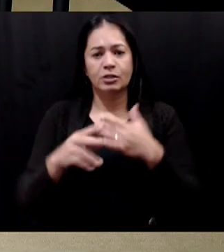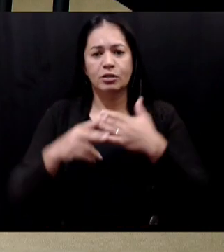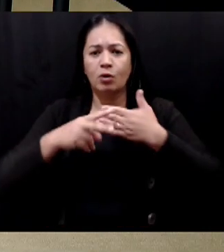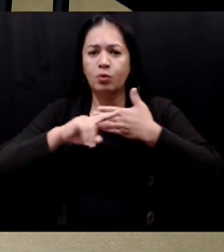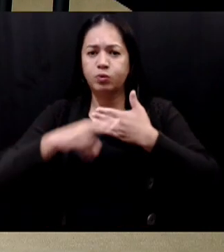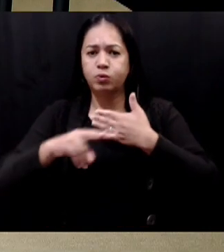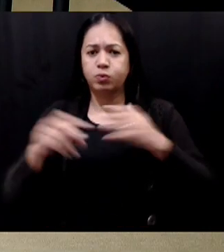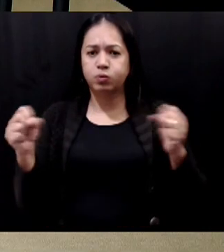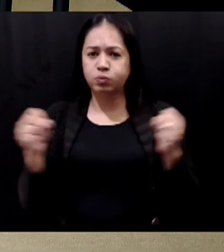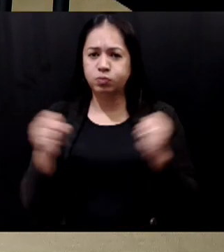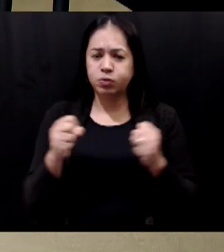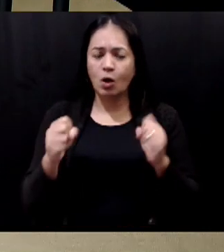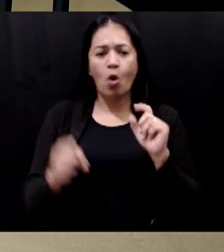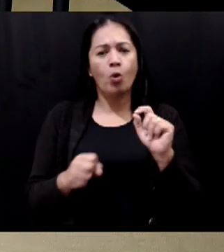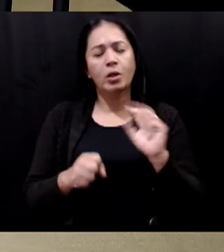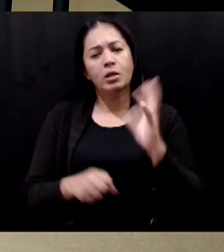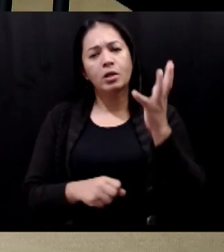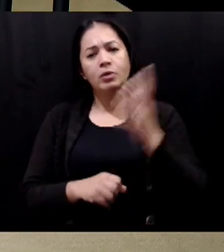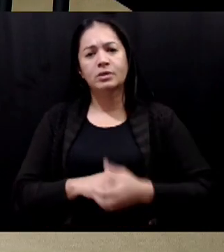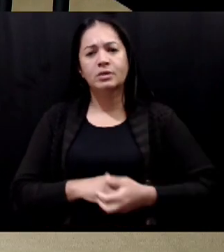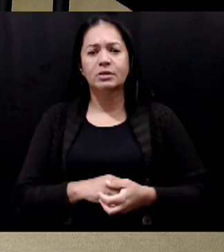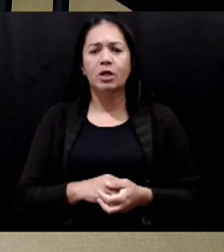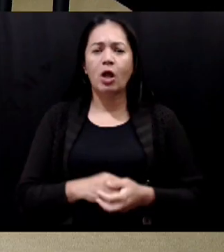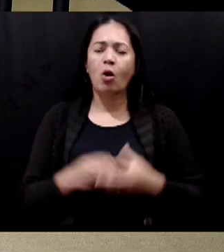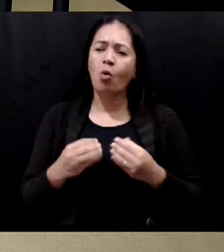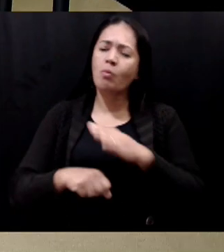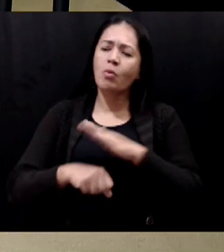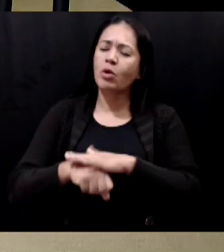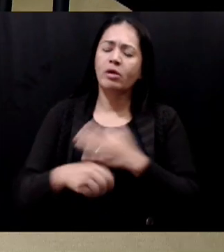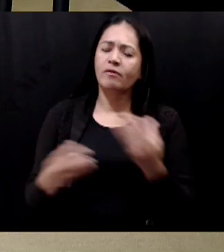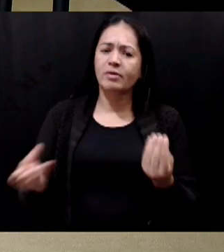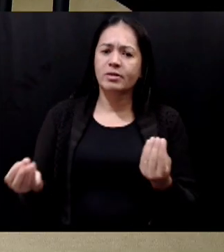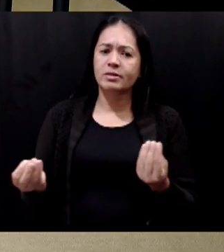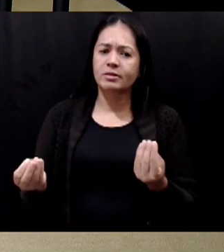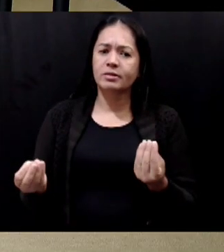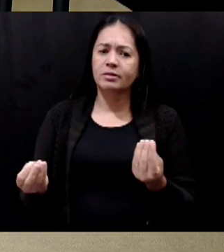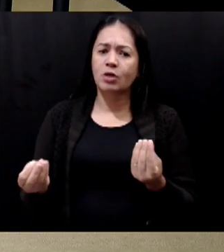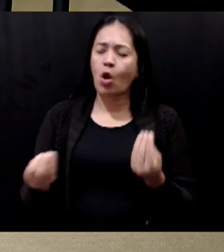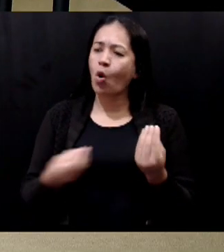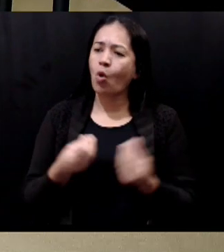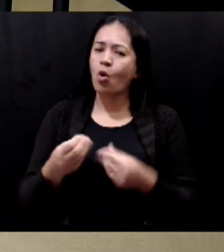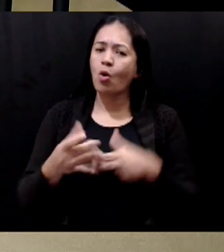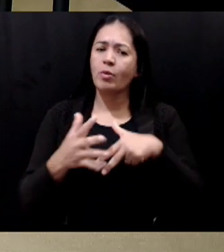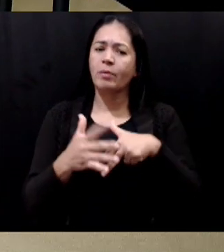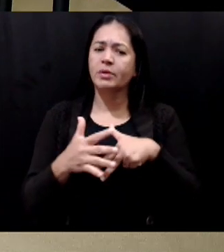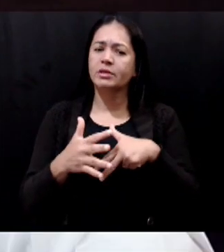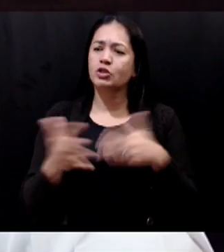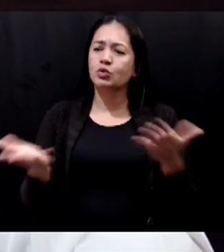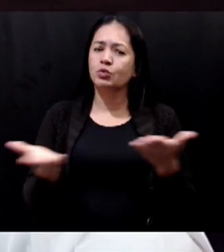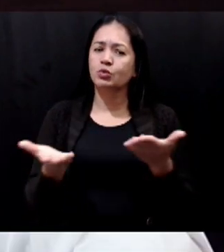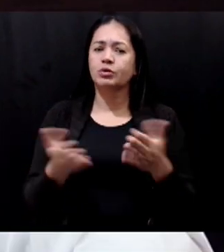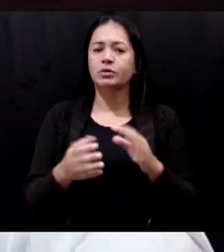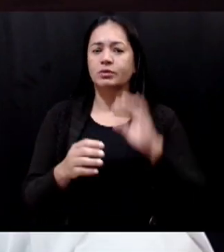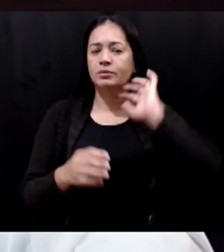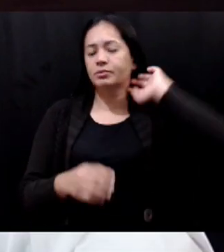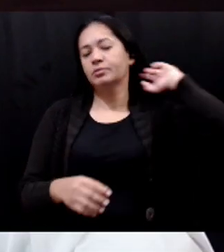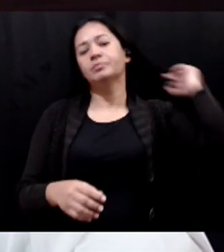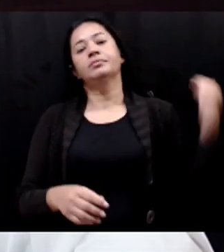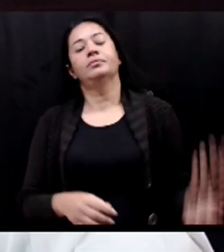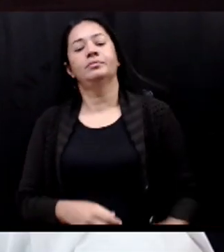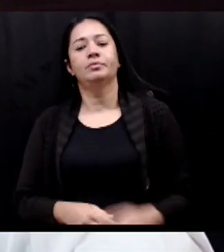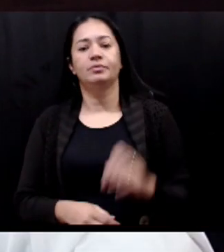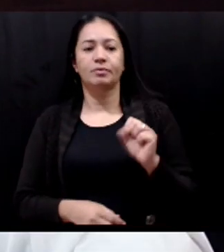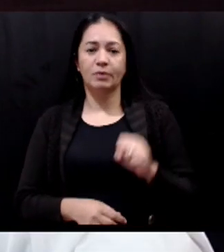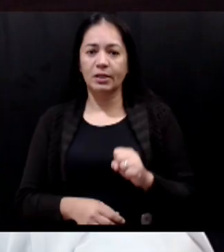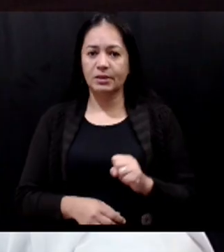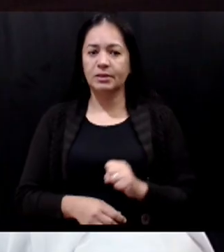que aconteceu, o que foi feito e como que a paciente está hoje? Sim, com certeza, né? Tudo que